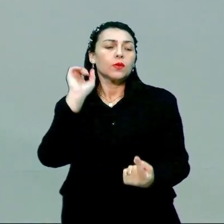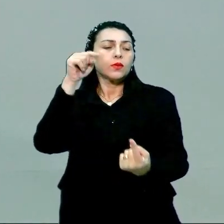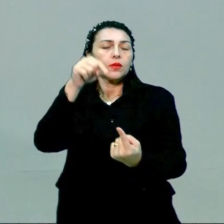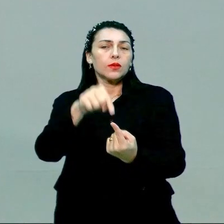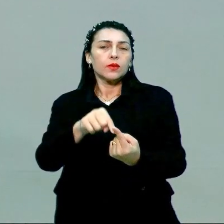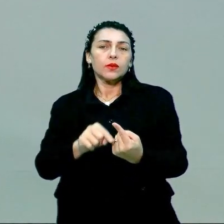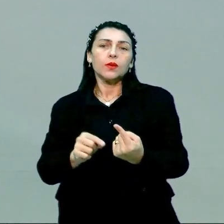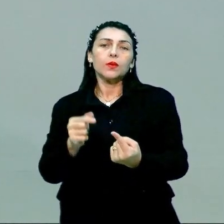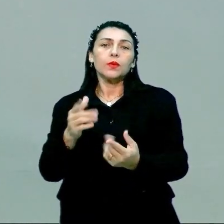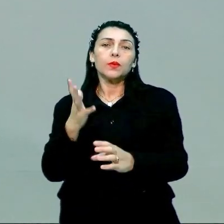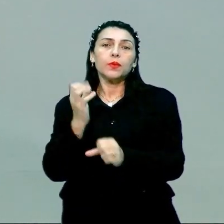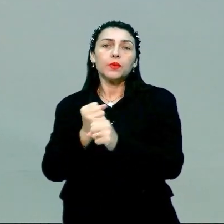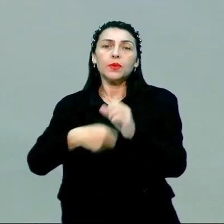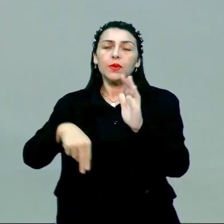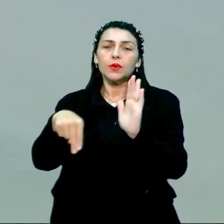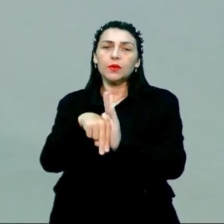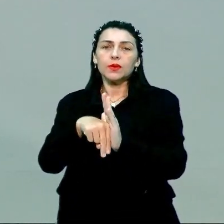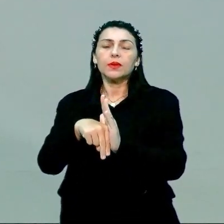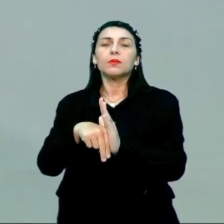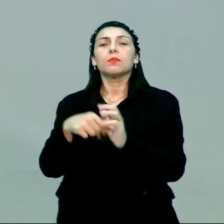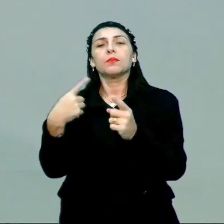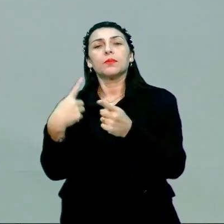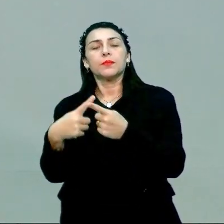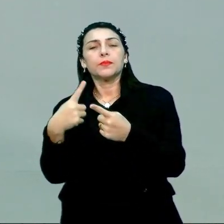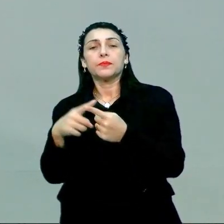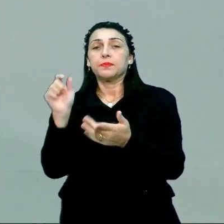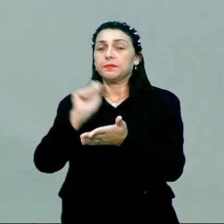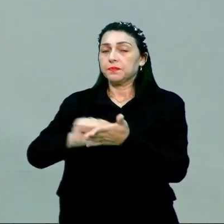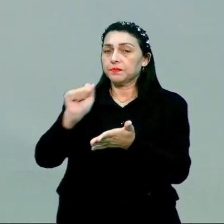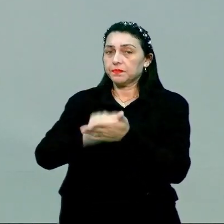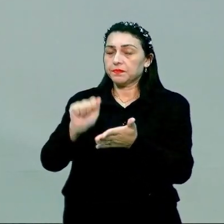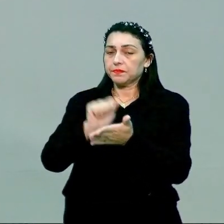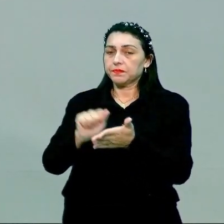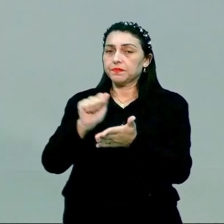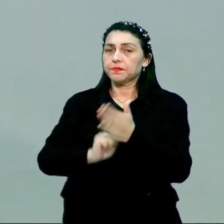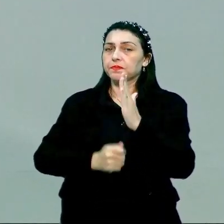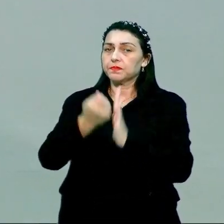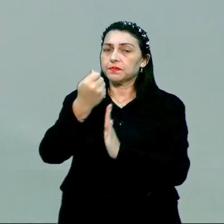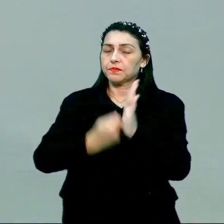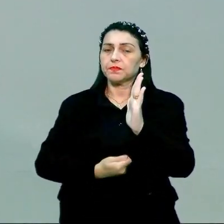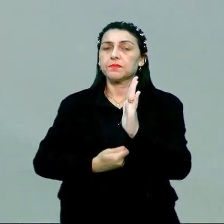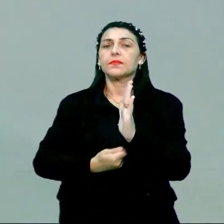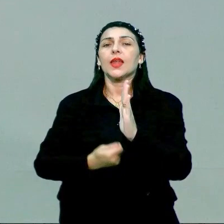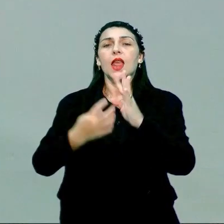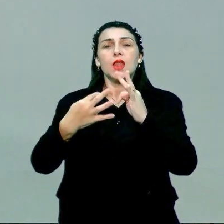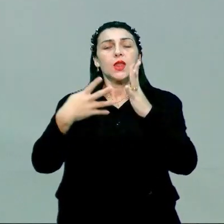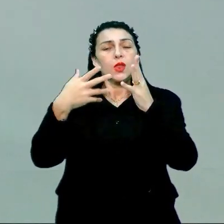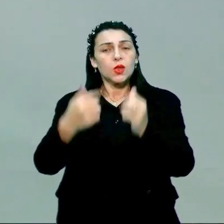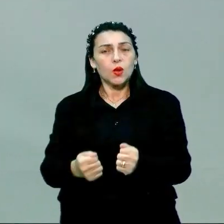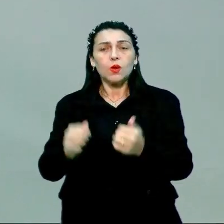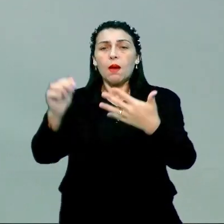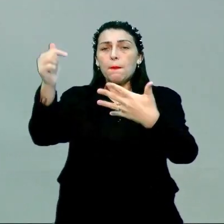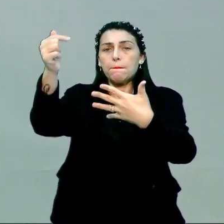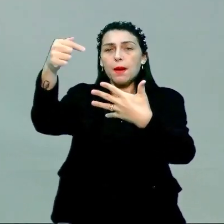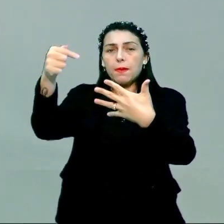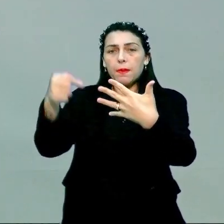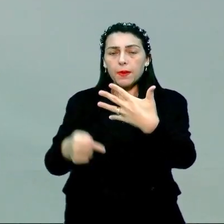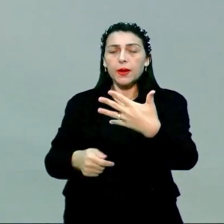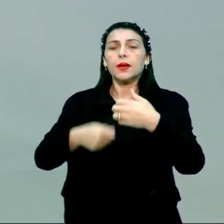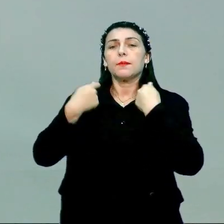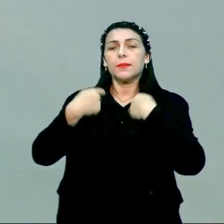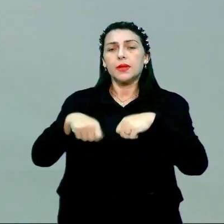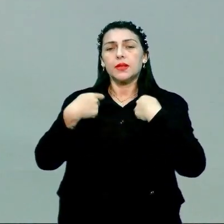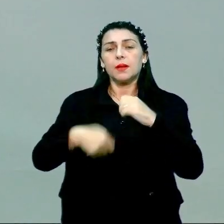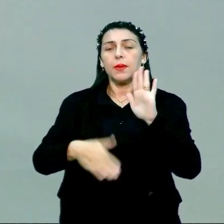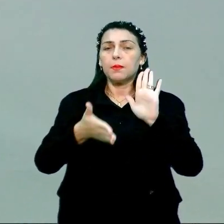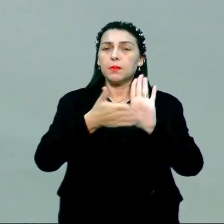nota máxima, porque ela simplesmente, a pessoa que escreveu essa redação, ela cumpriu todos os requisitos exigidos